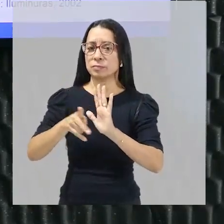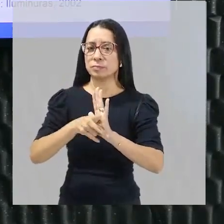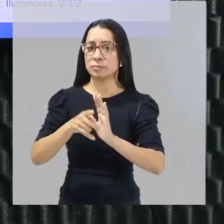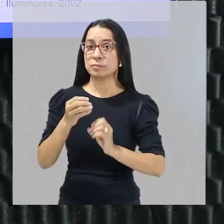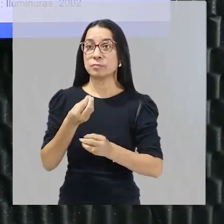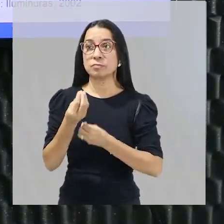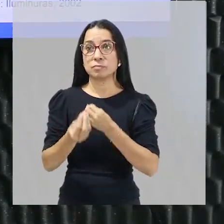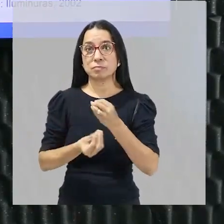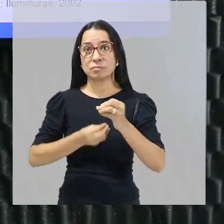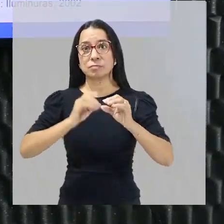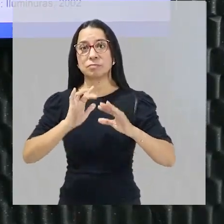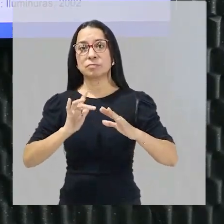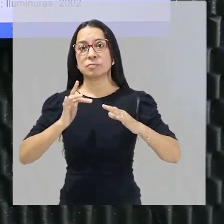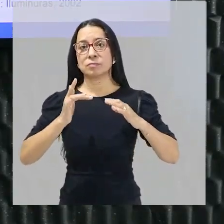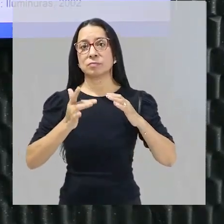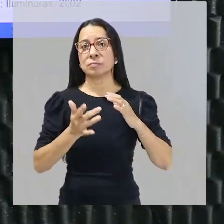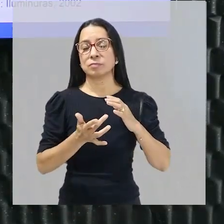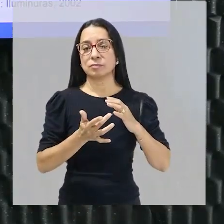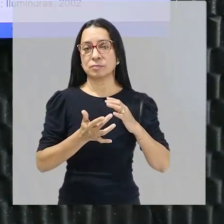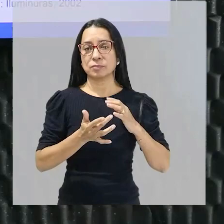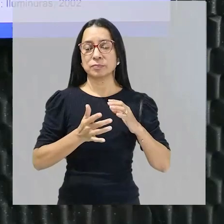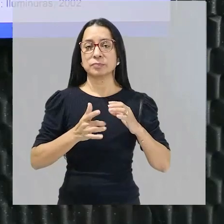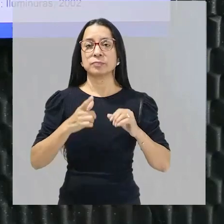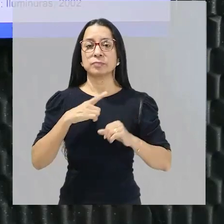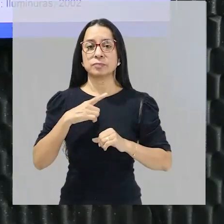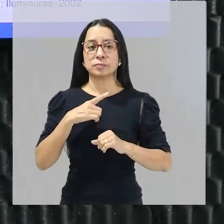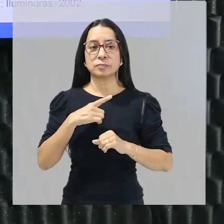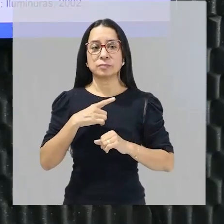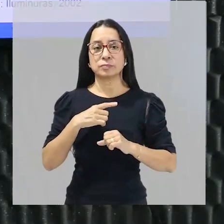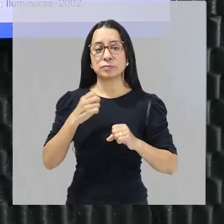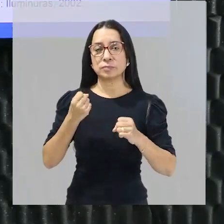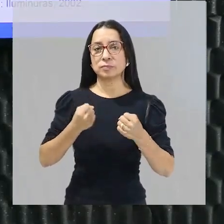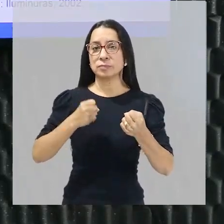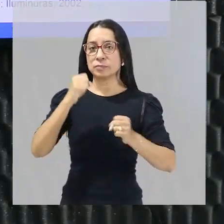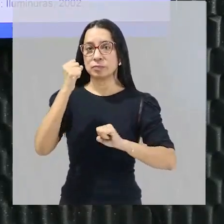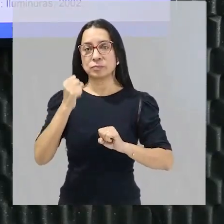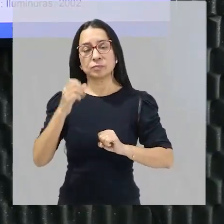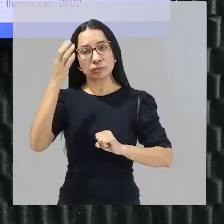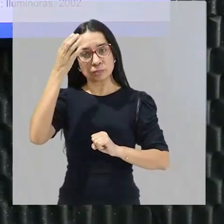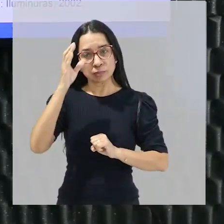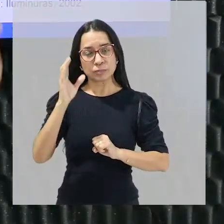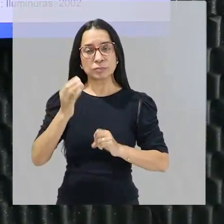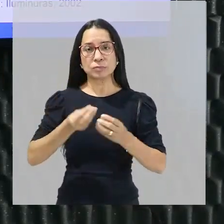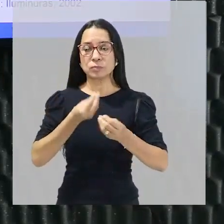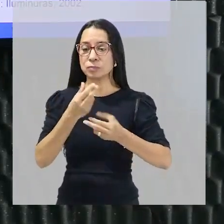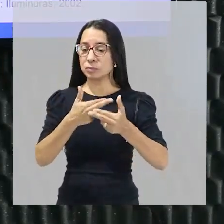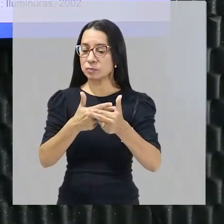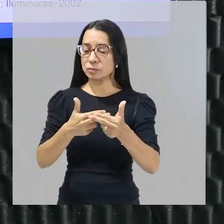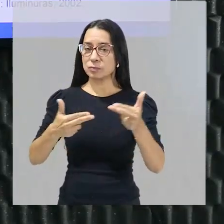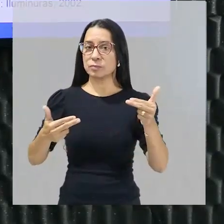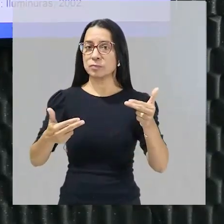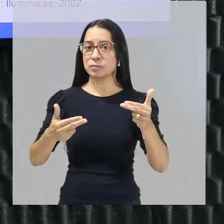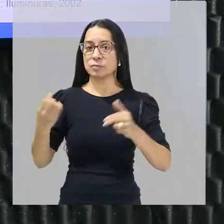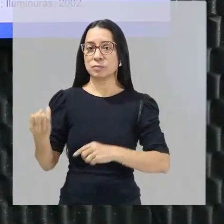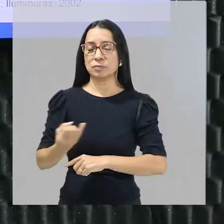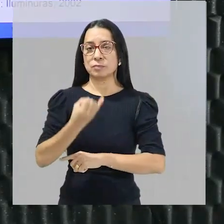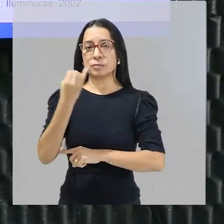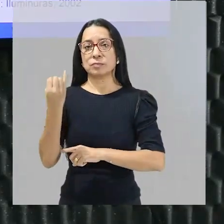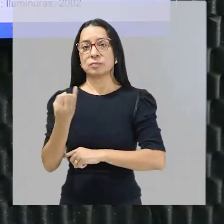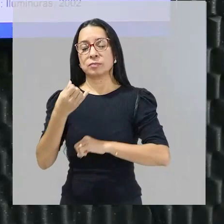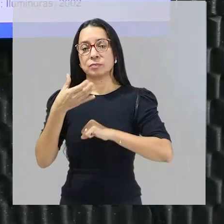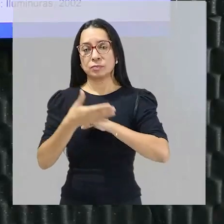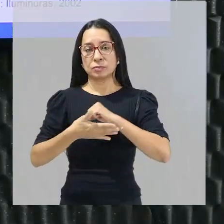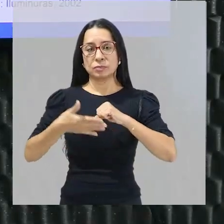redes sociais. Então, nós temos a indústria cultural como elemento fundamental, cultura de massa, essa cultura de